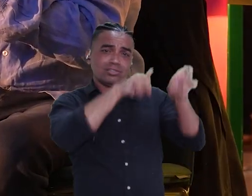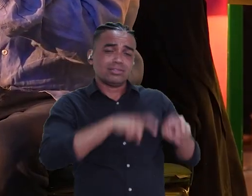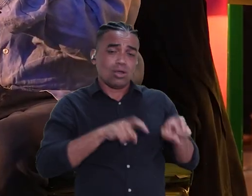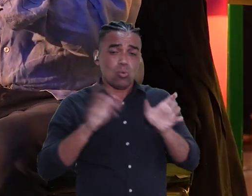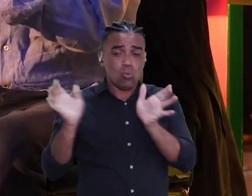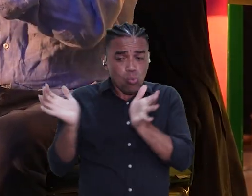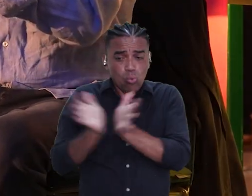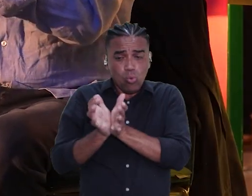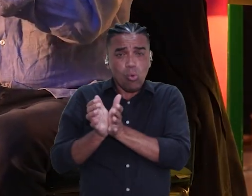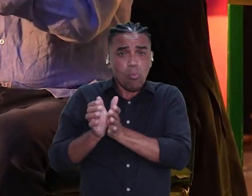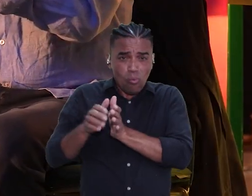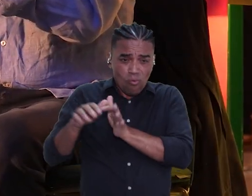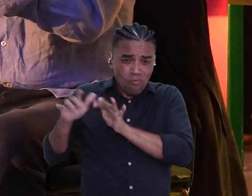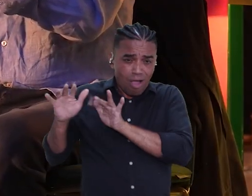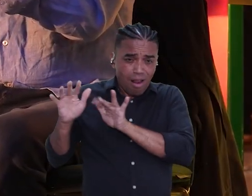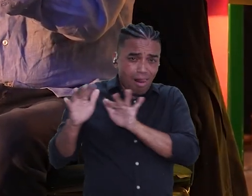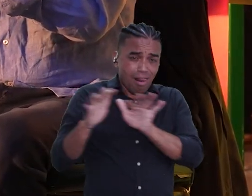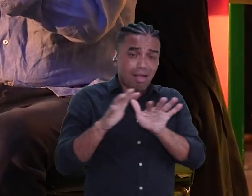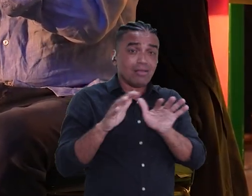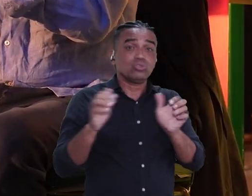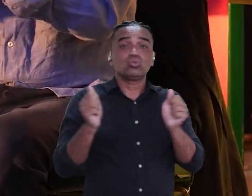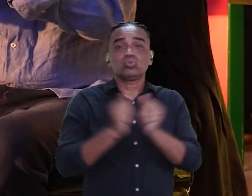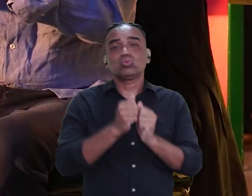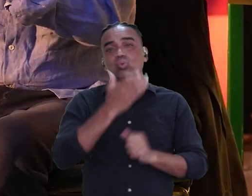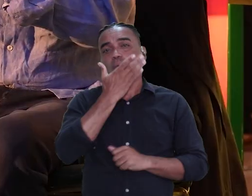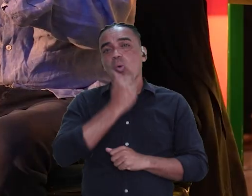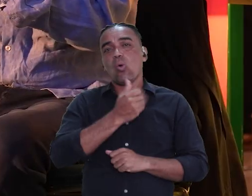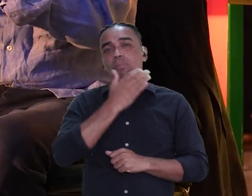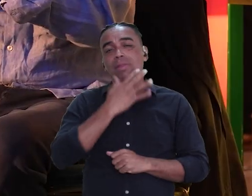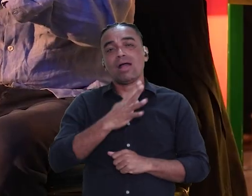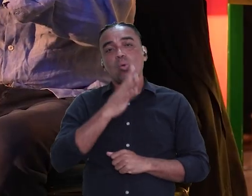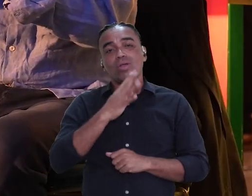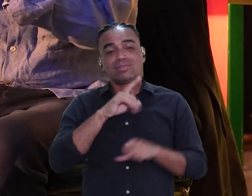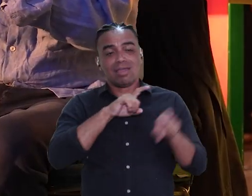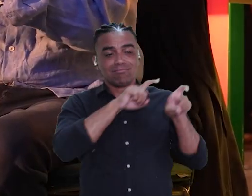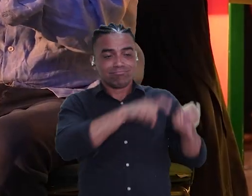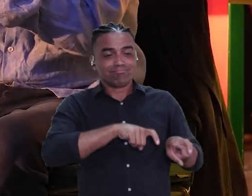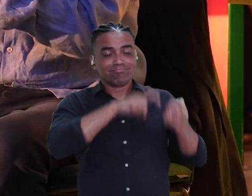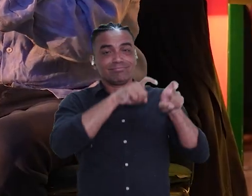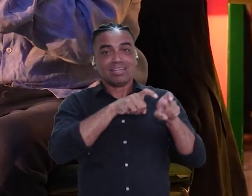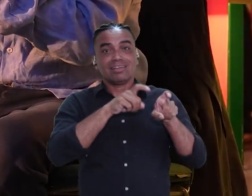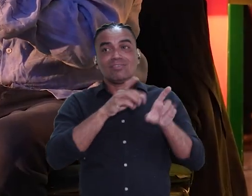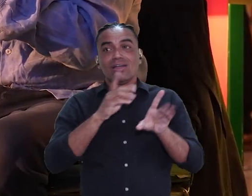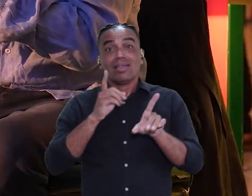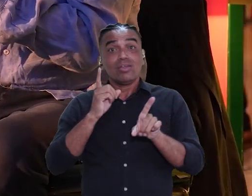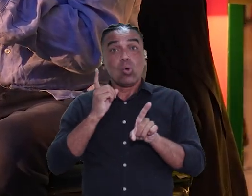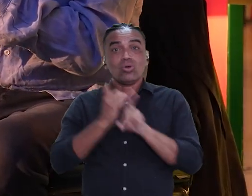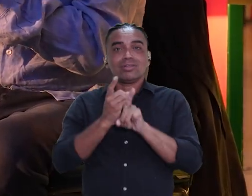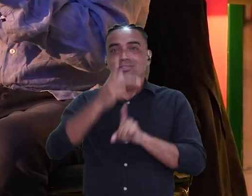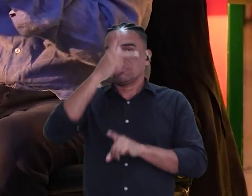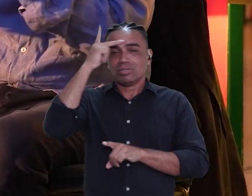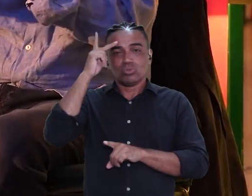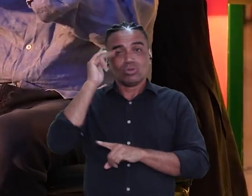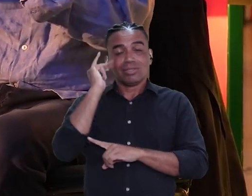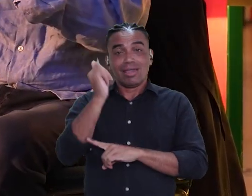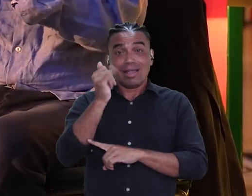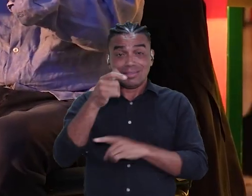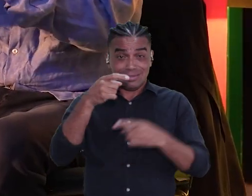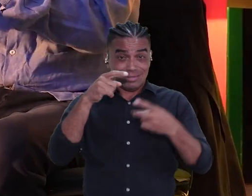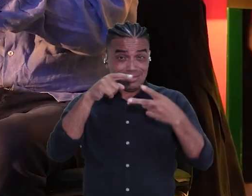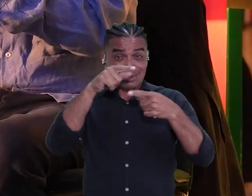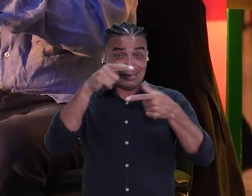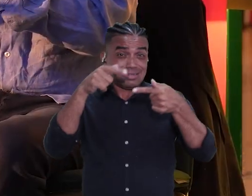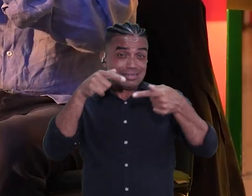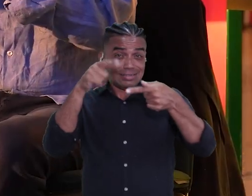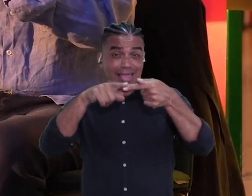vai indo, levando um naturalista para conhecer o sertão, e vão encontrando os recadeiros pelo caminho, 7